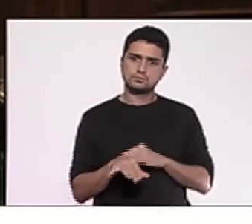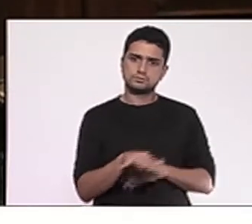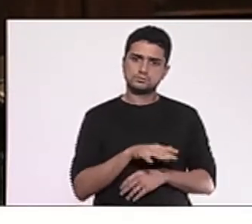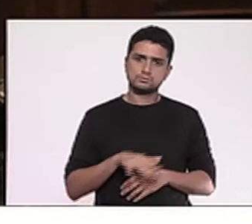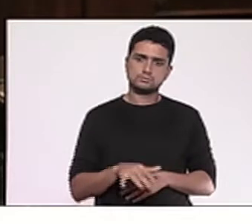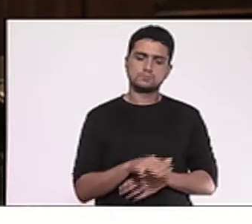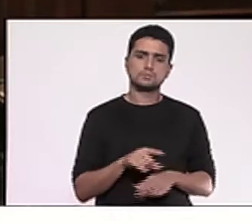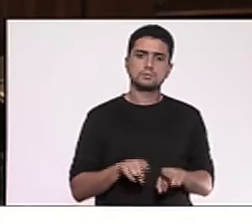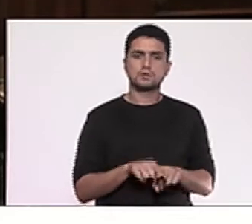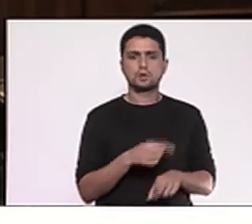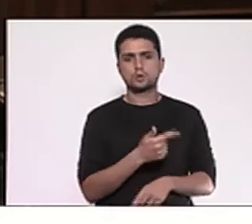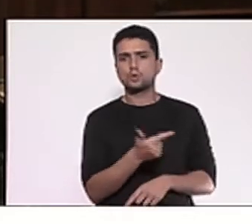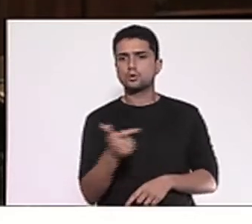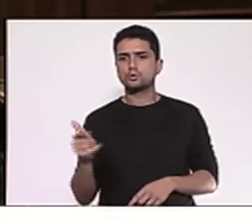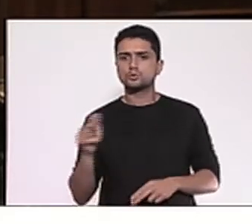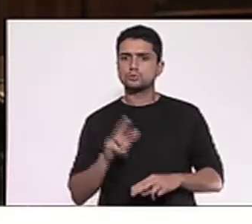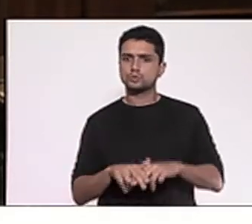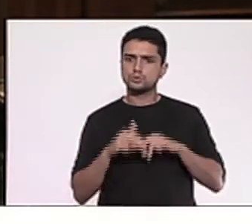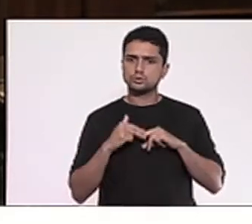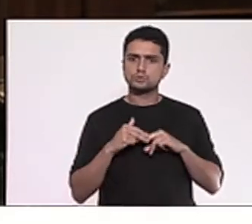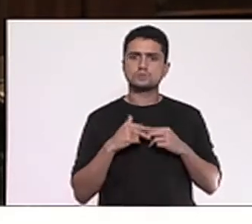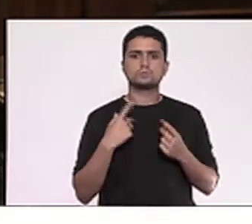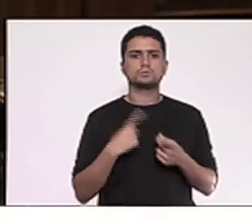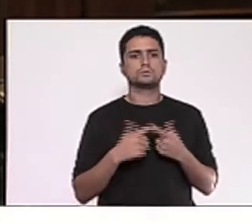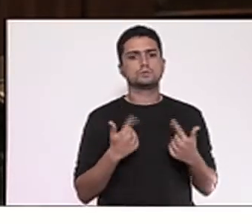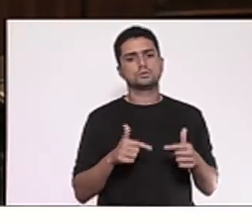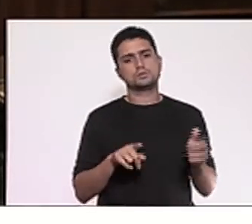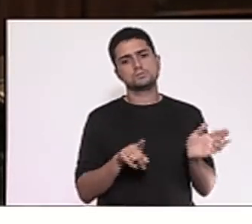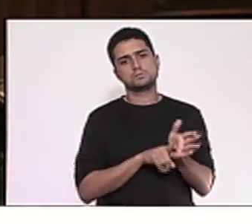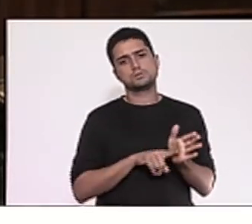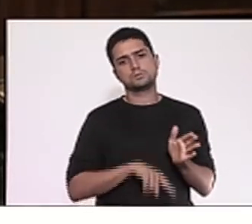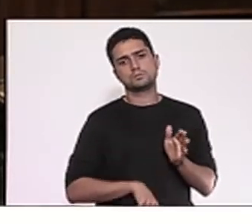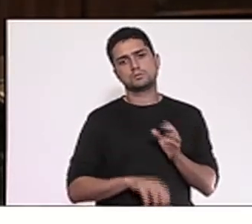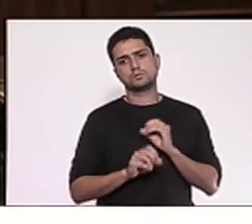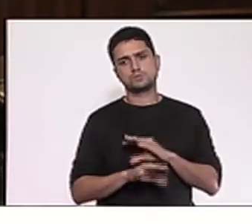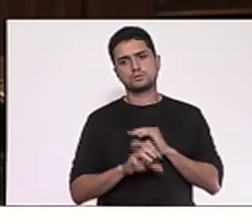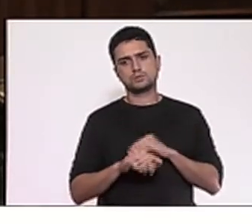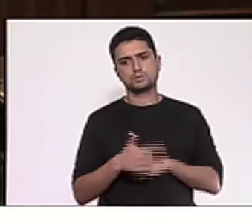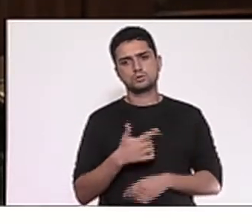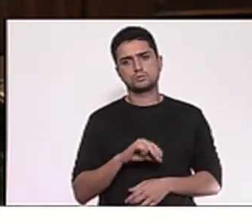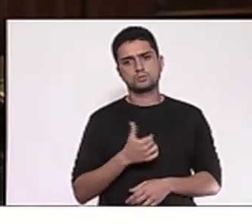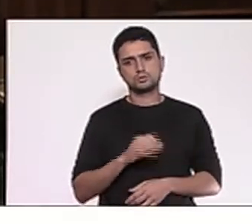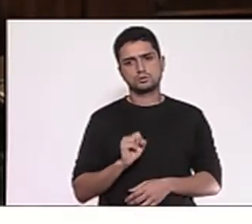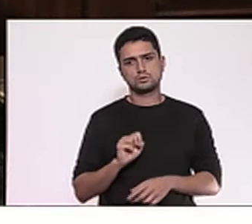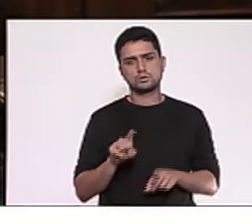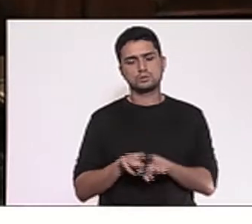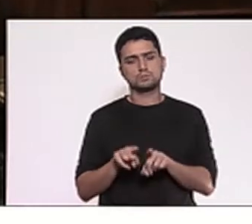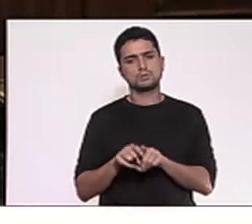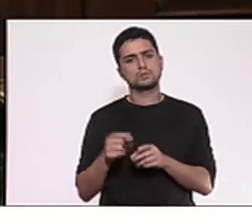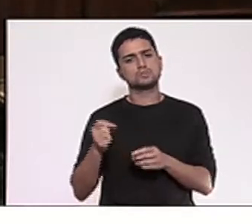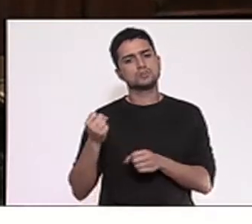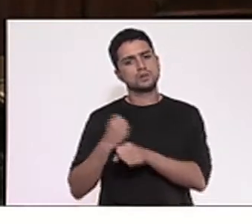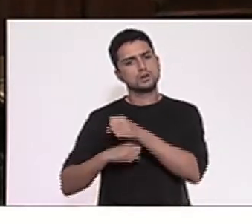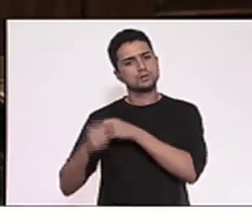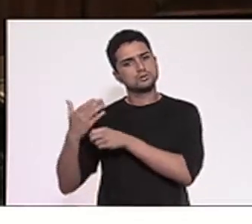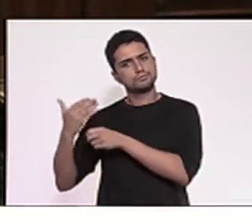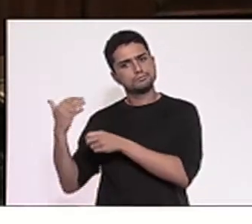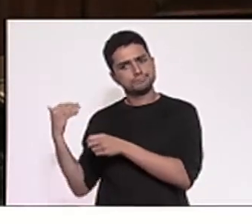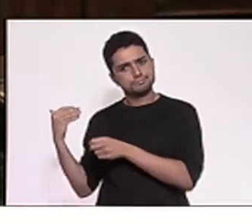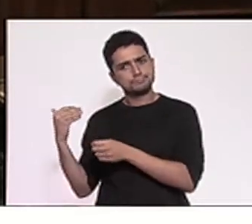não se executou o mínimo constitucional na educação no ano 2018 e também nos anos anteriores. Vamos a outro aspecto.